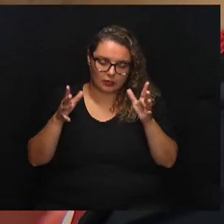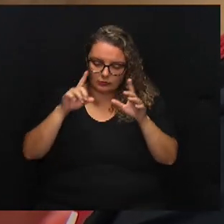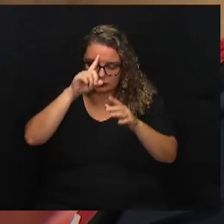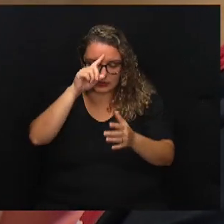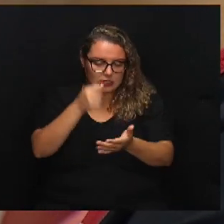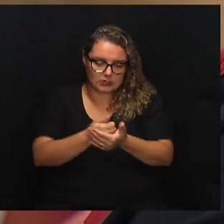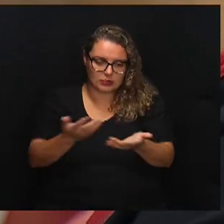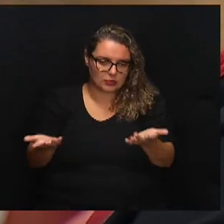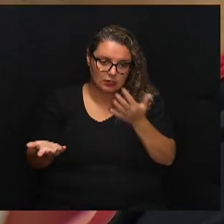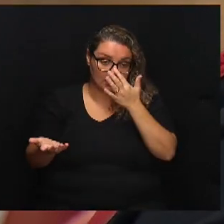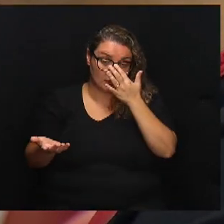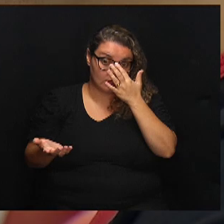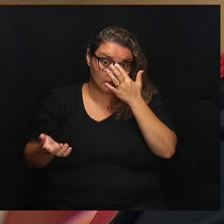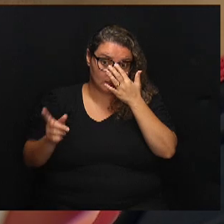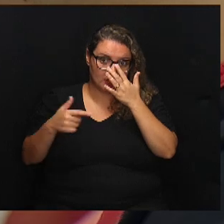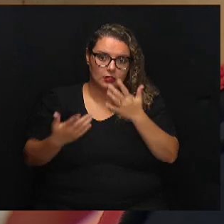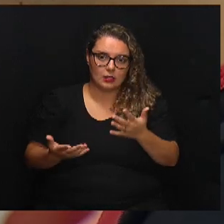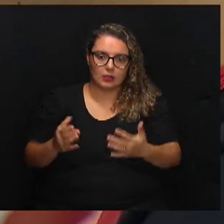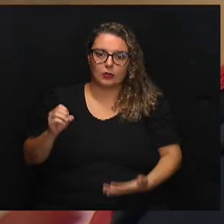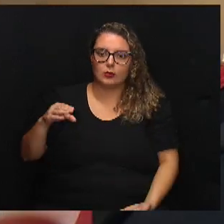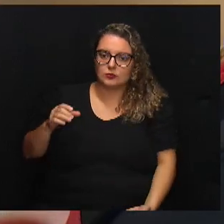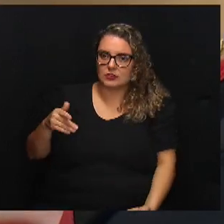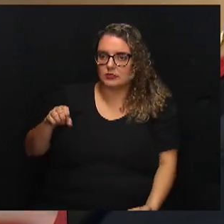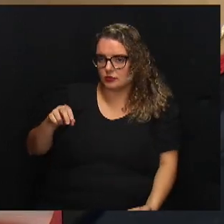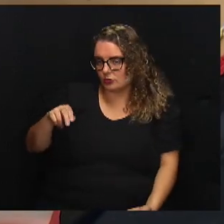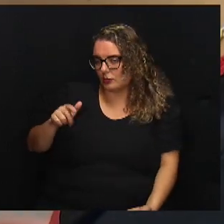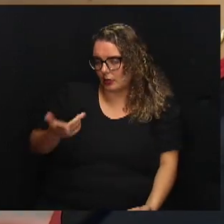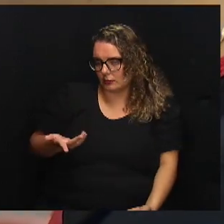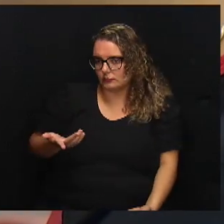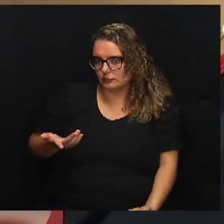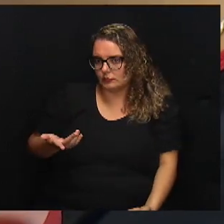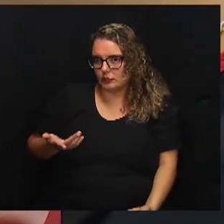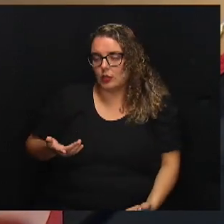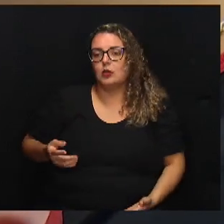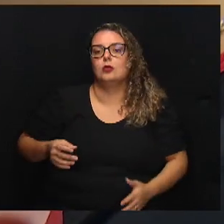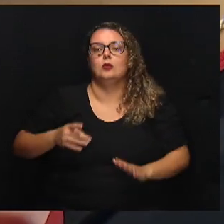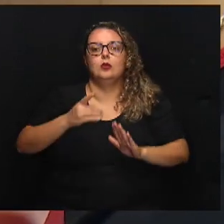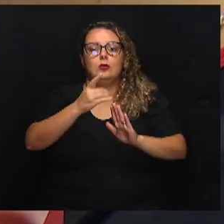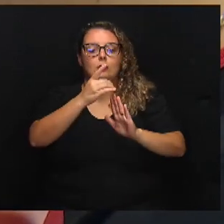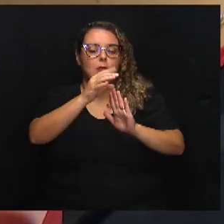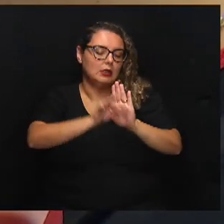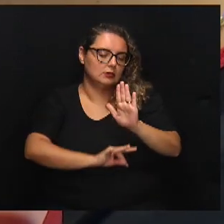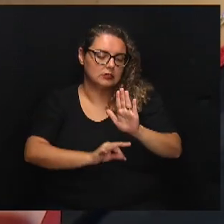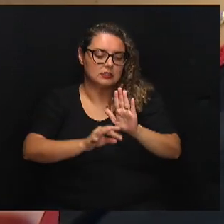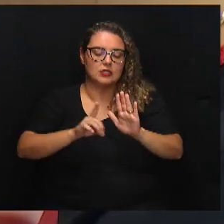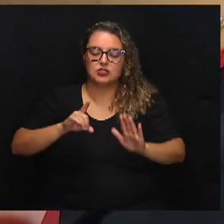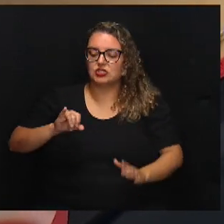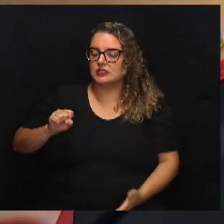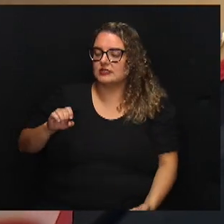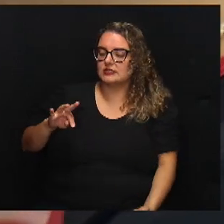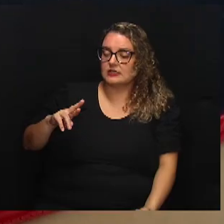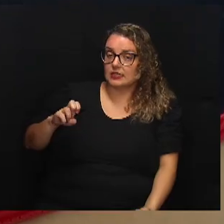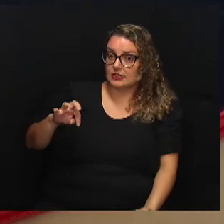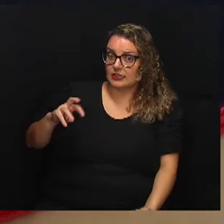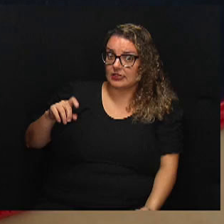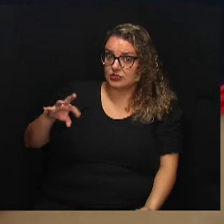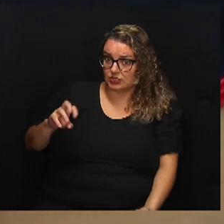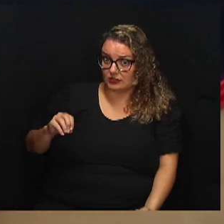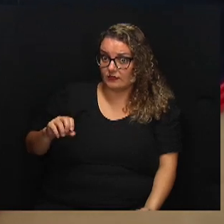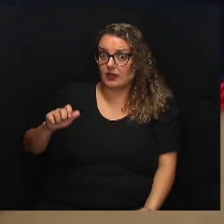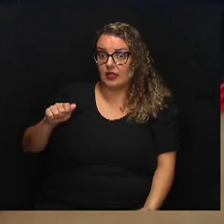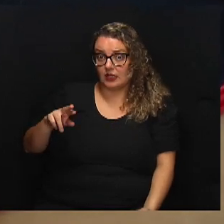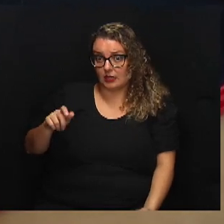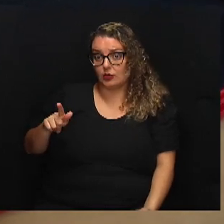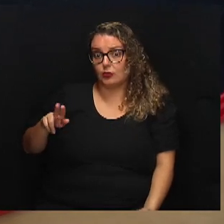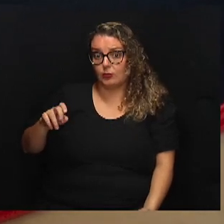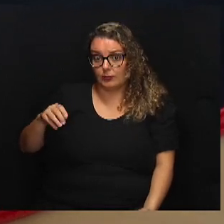é um ponto consensual, né? Então, trata-se de uma dissertação argumentativa. Então, o aluno deve apresentar o seu ponto de vista ali num texto de